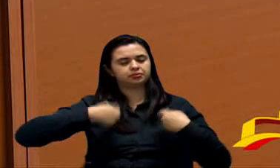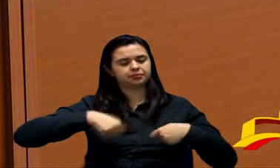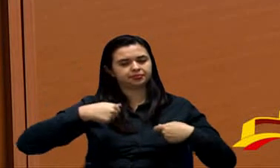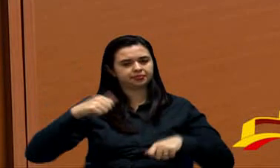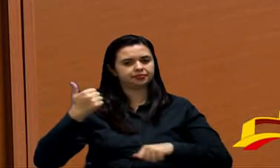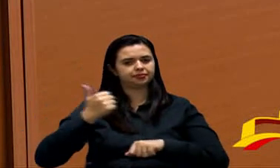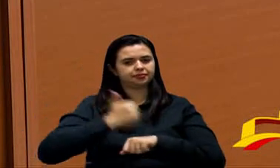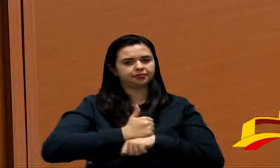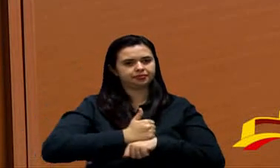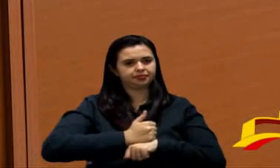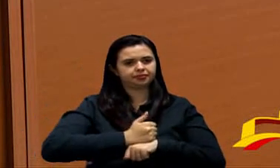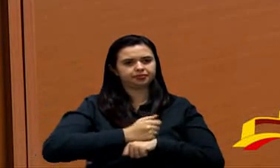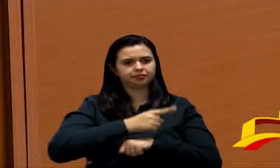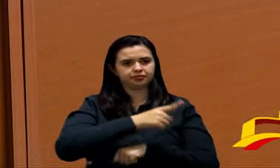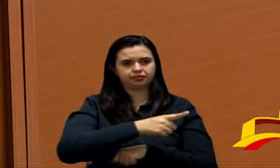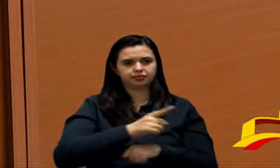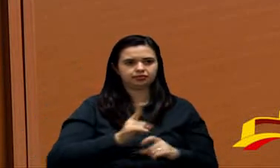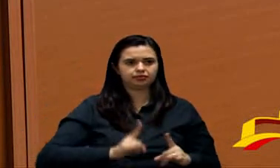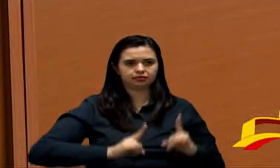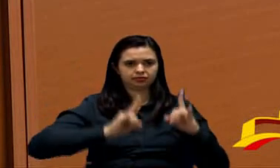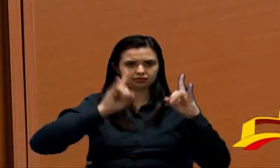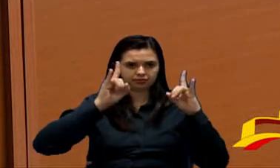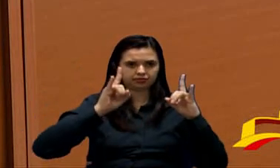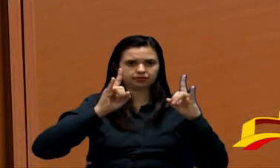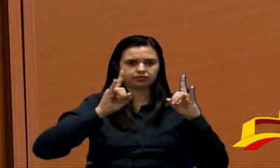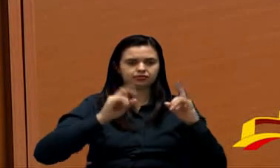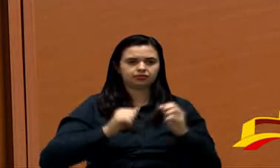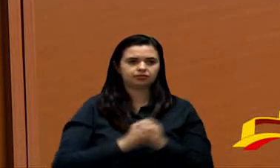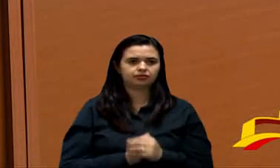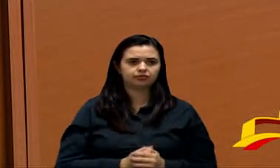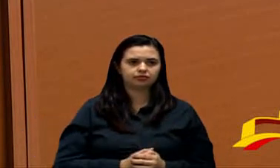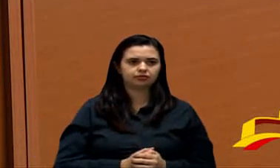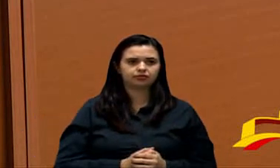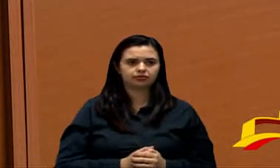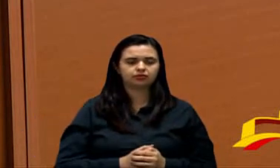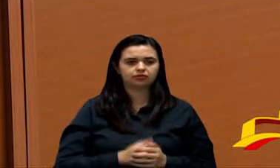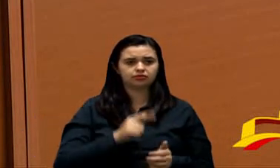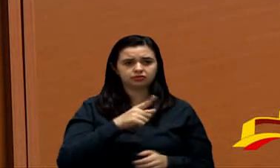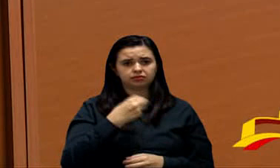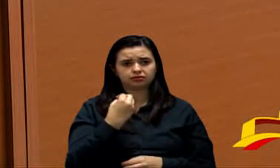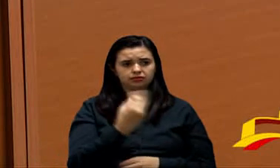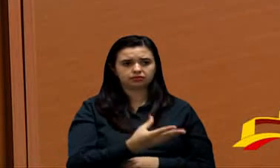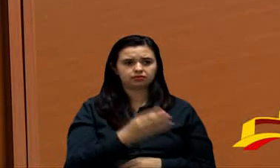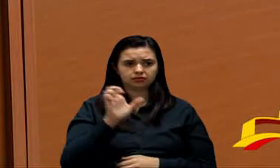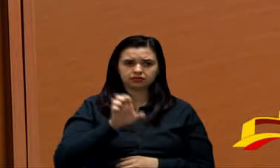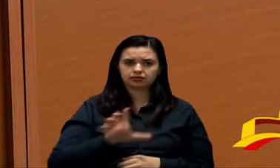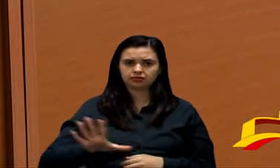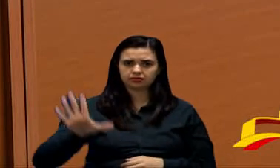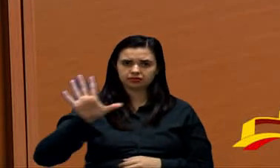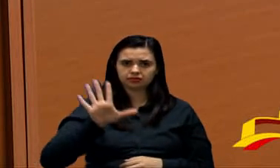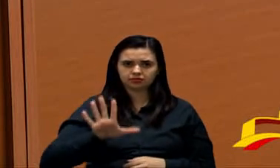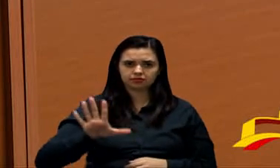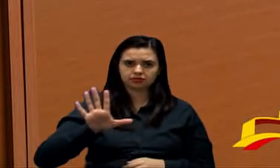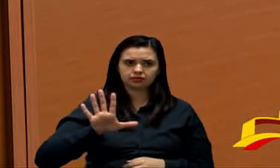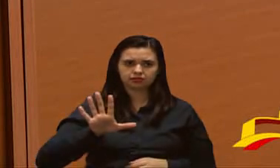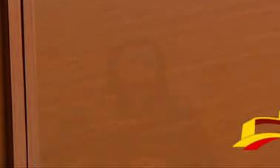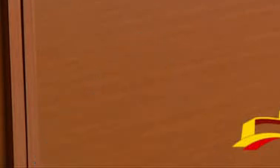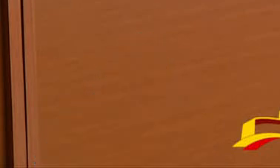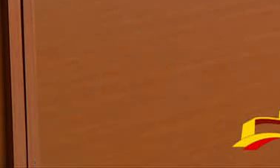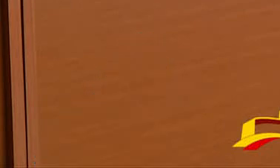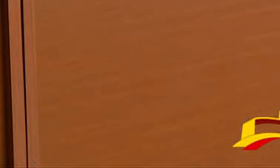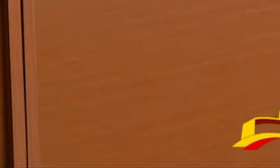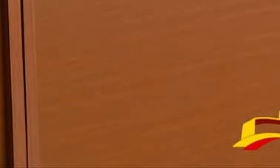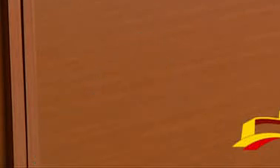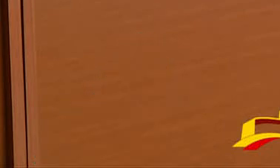prédio, restabelecer o contrato que foi feito para que fosse repassado para o Estado, onde funcionou